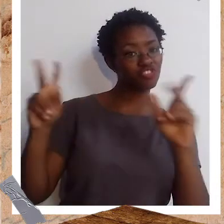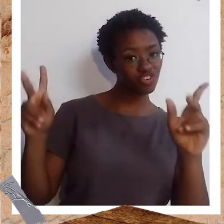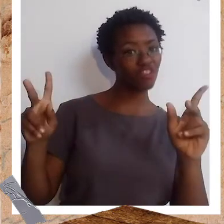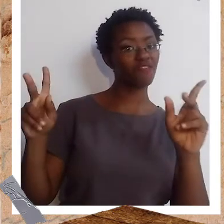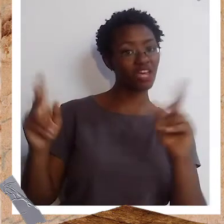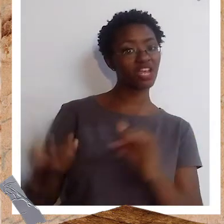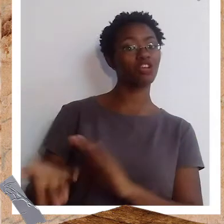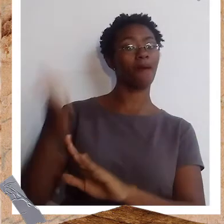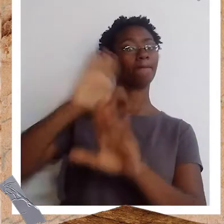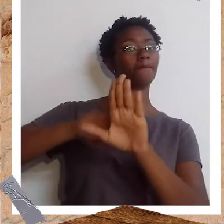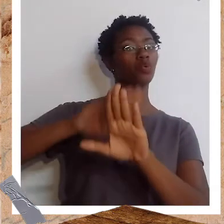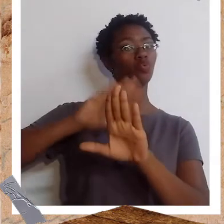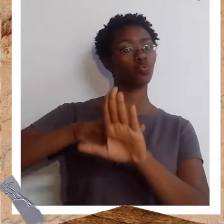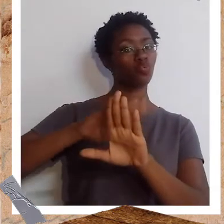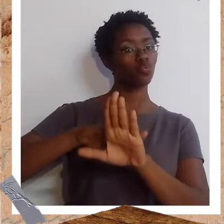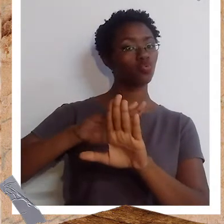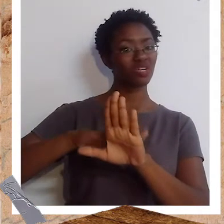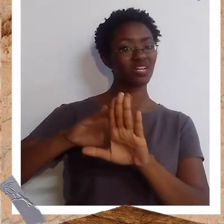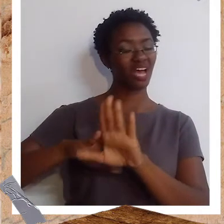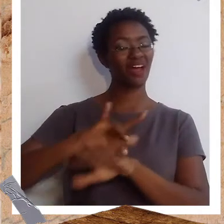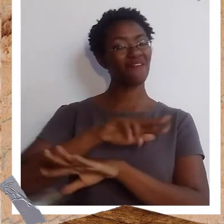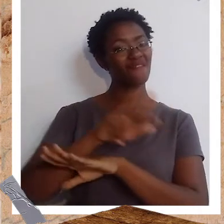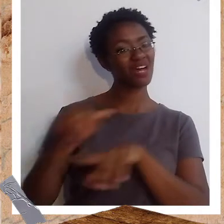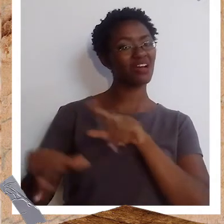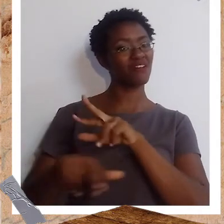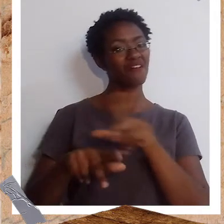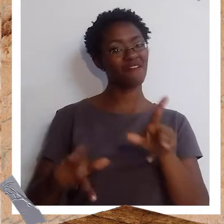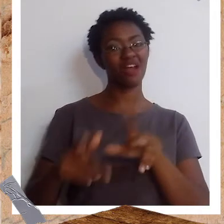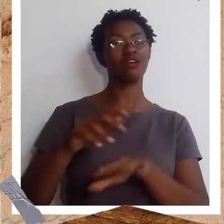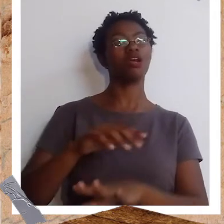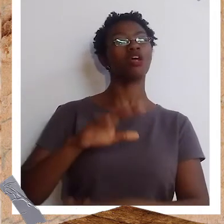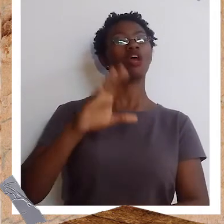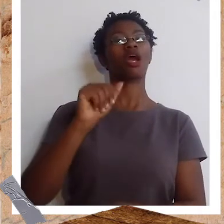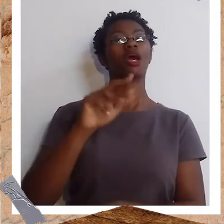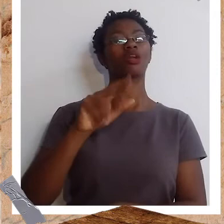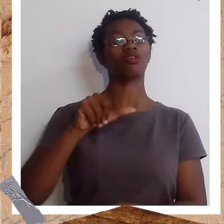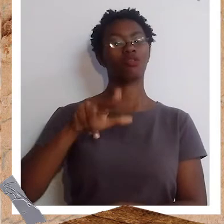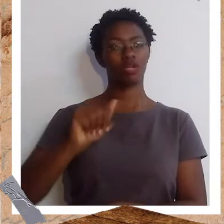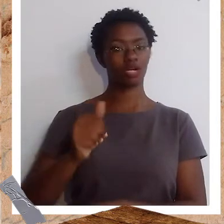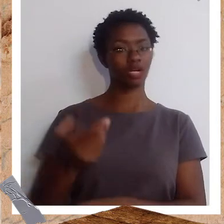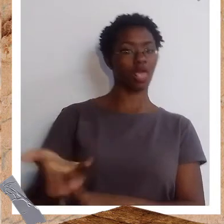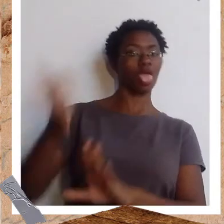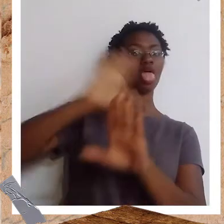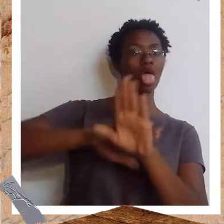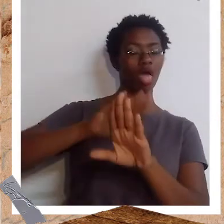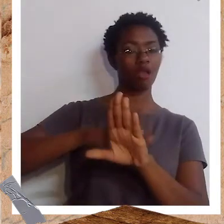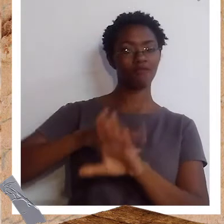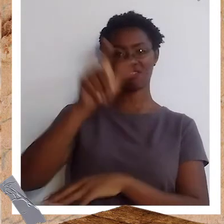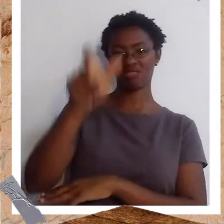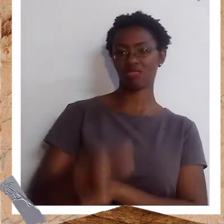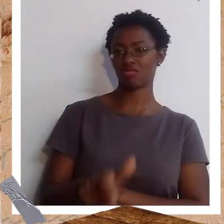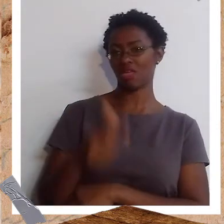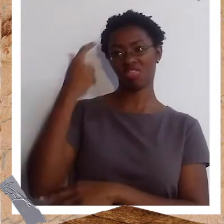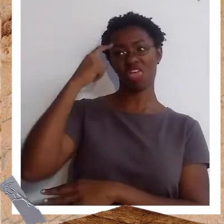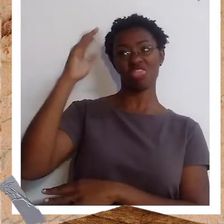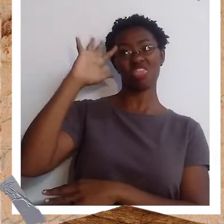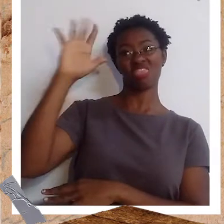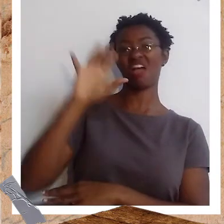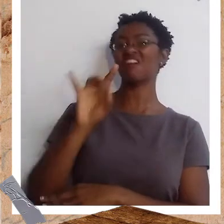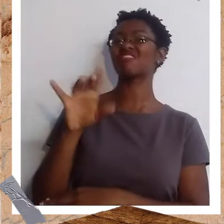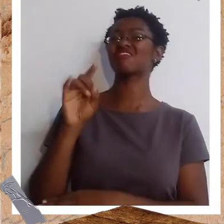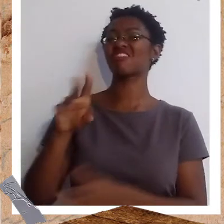quem, por trás, por cima, da personagem que foi criada sobre ela, da ideia de uma escritora